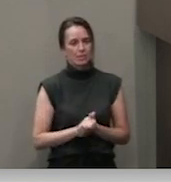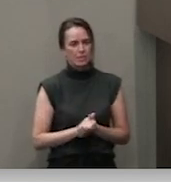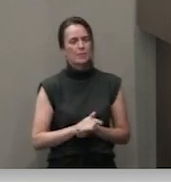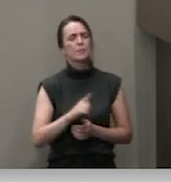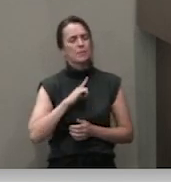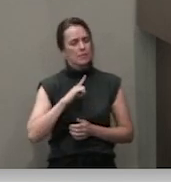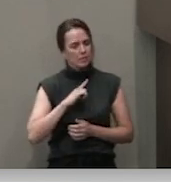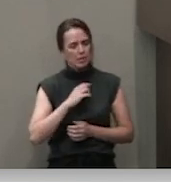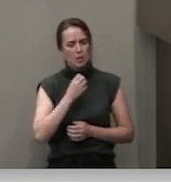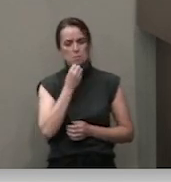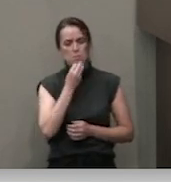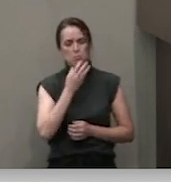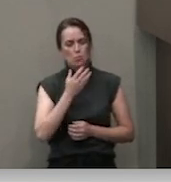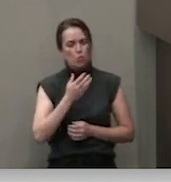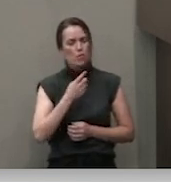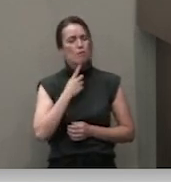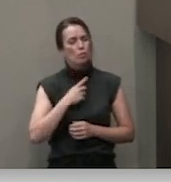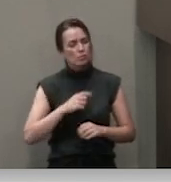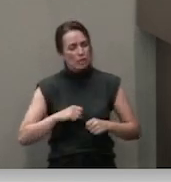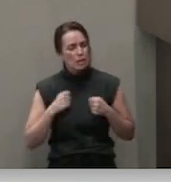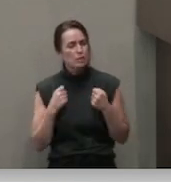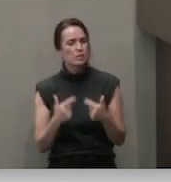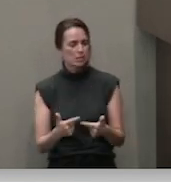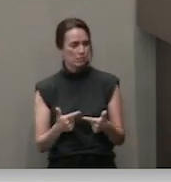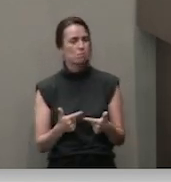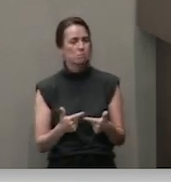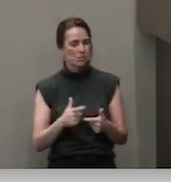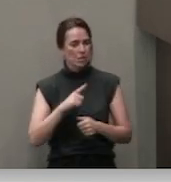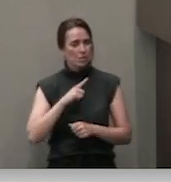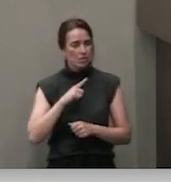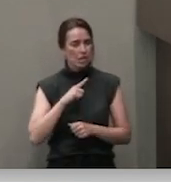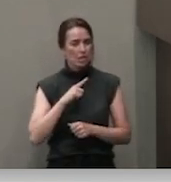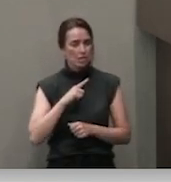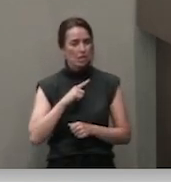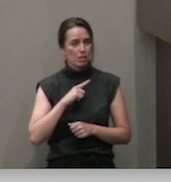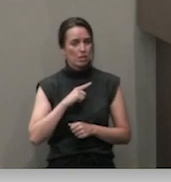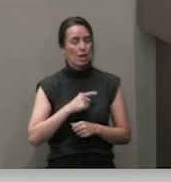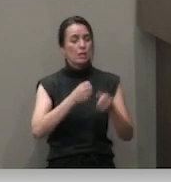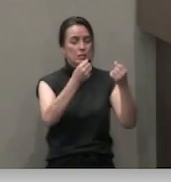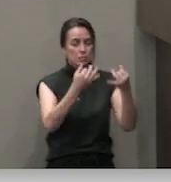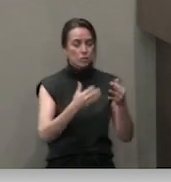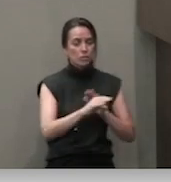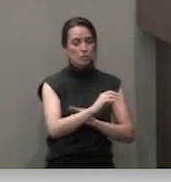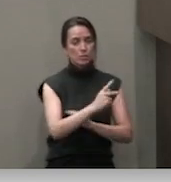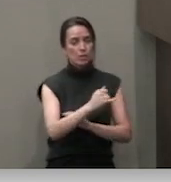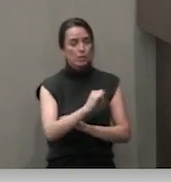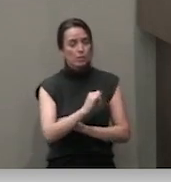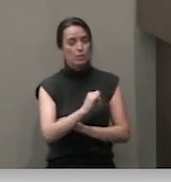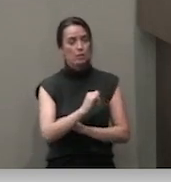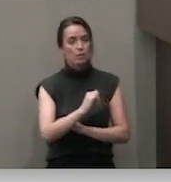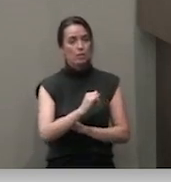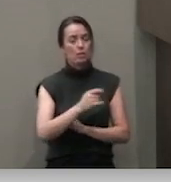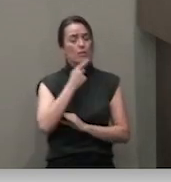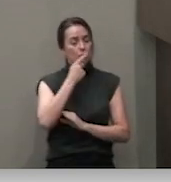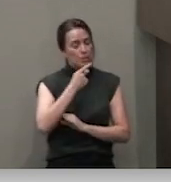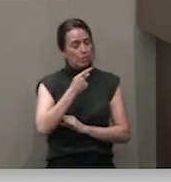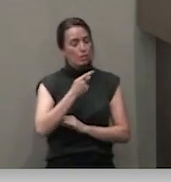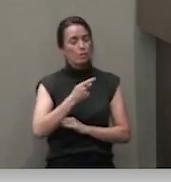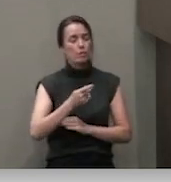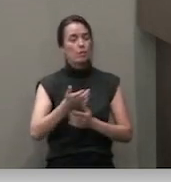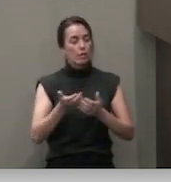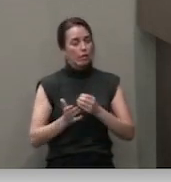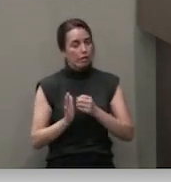ela própria nos disse na CPI que tem boa vontade de estar sempre disponível de atender os seus